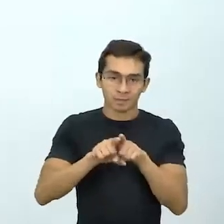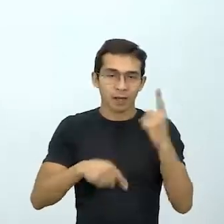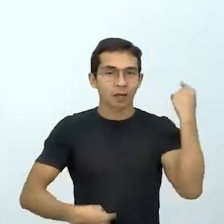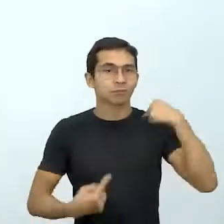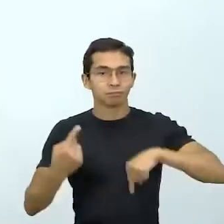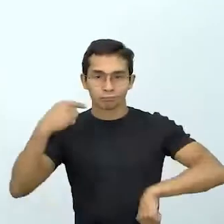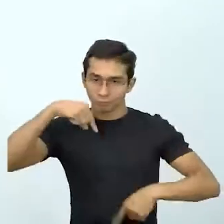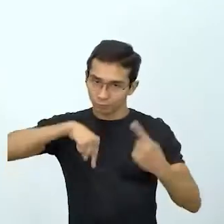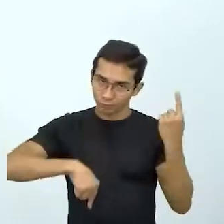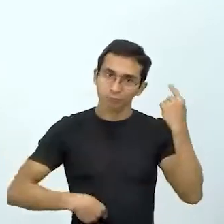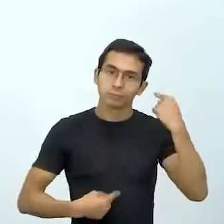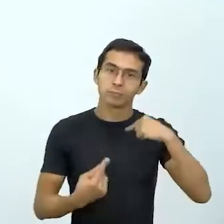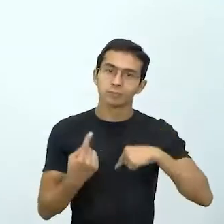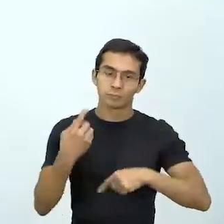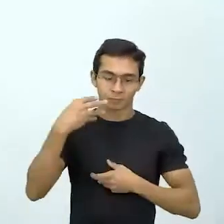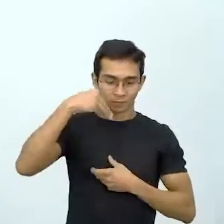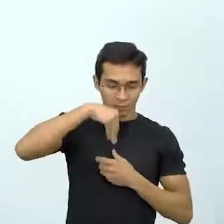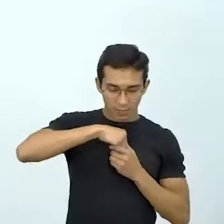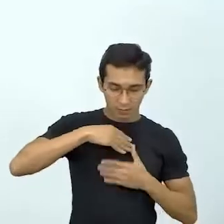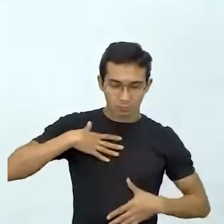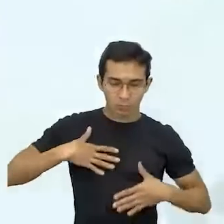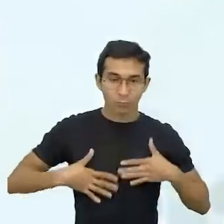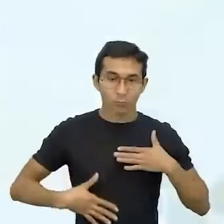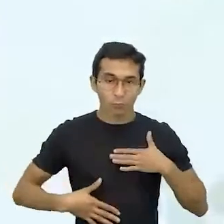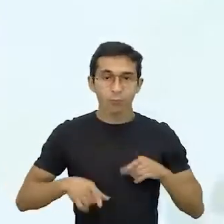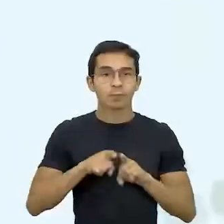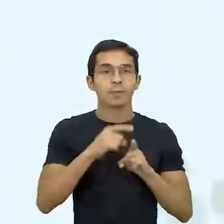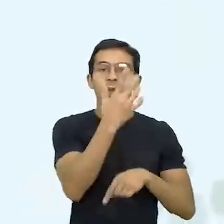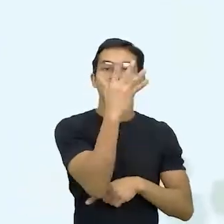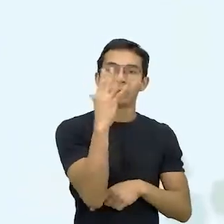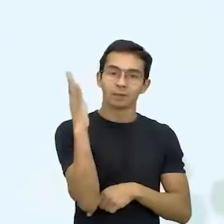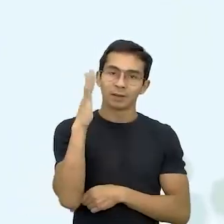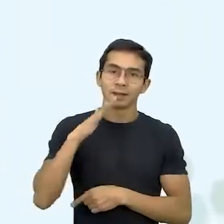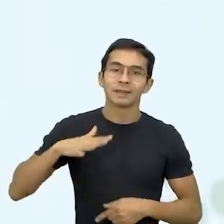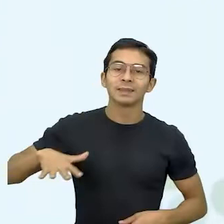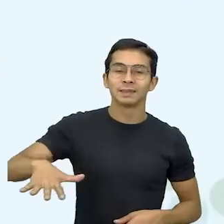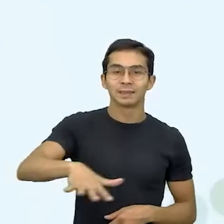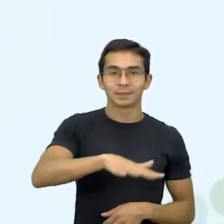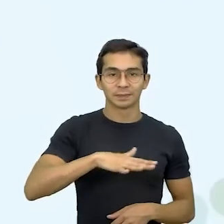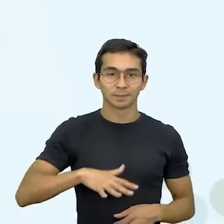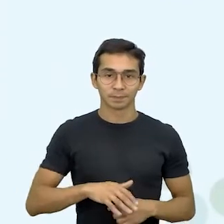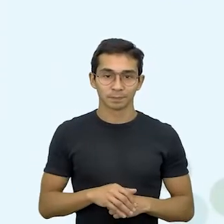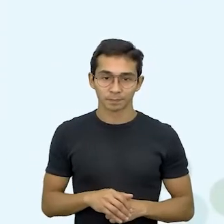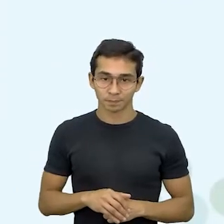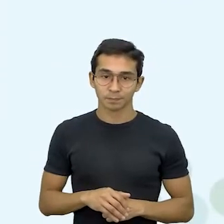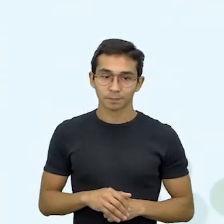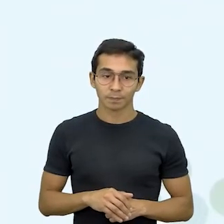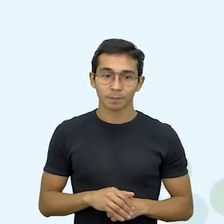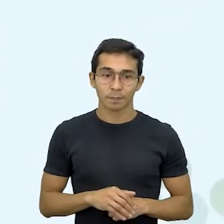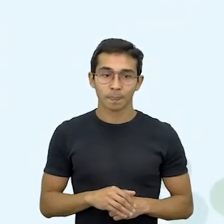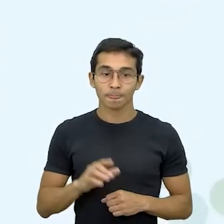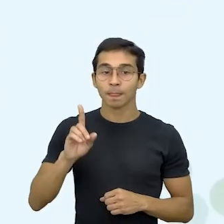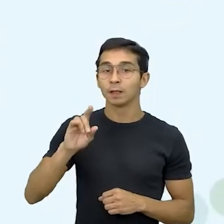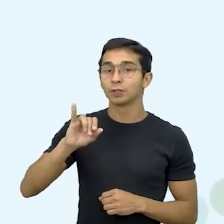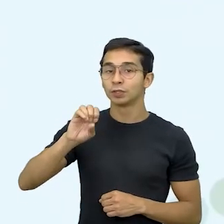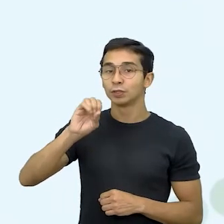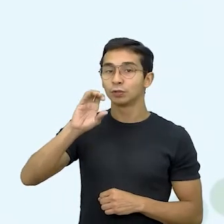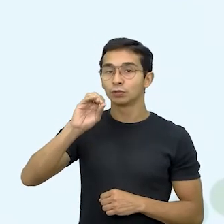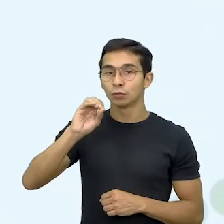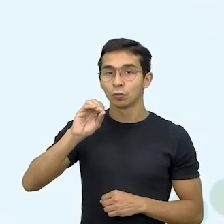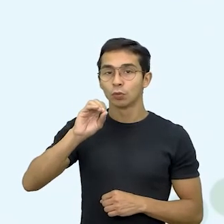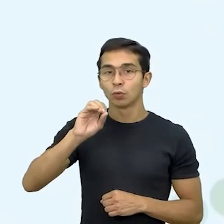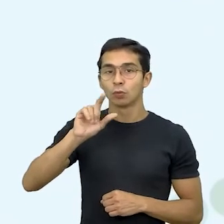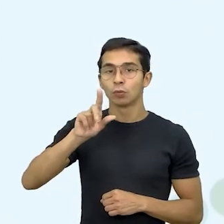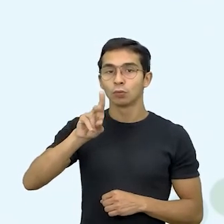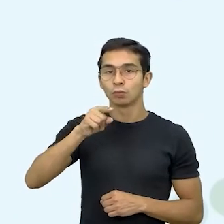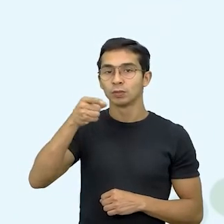E desempenhando a sua função química na natureza. Então, a dissolução. Processo químico que favorece a solubilidade de